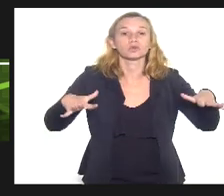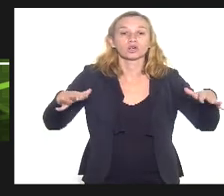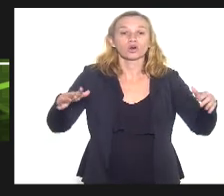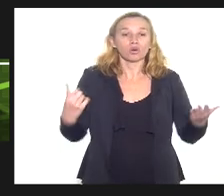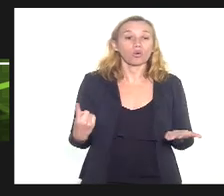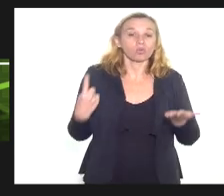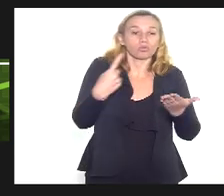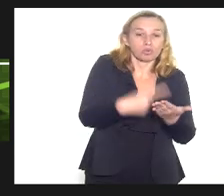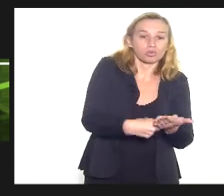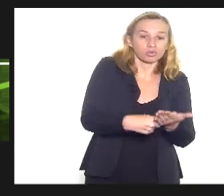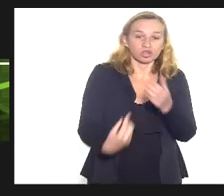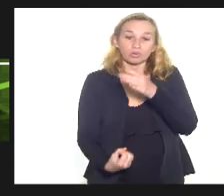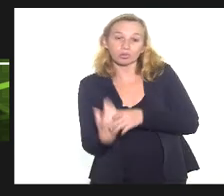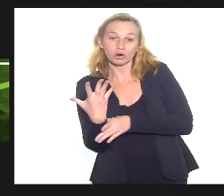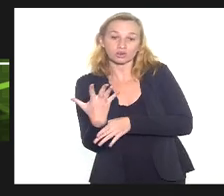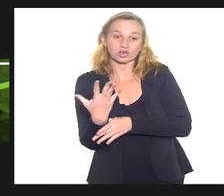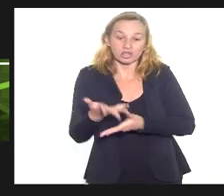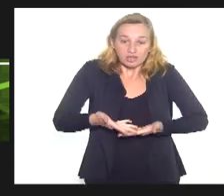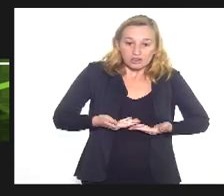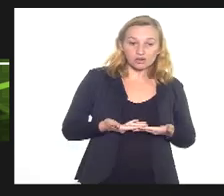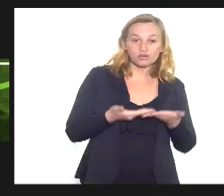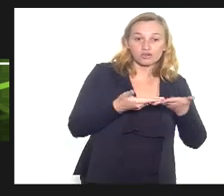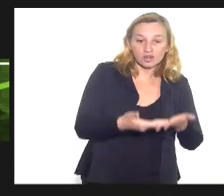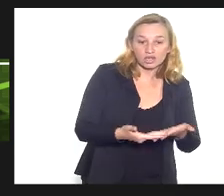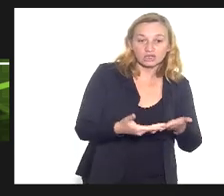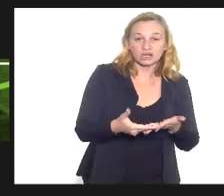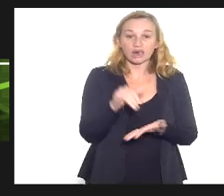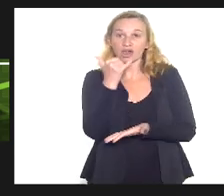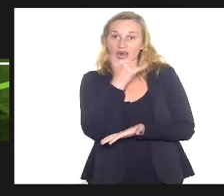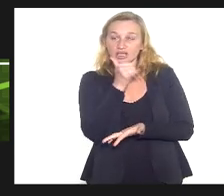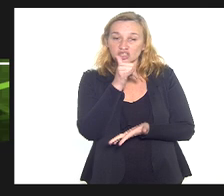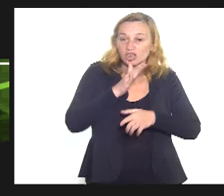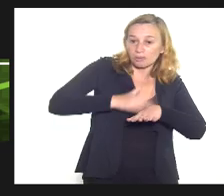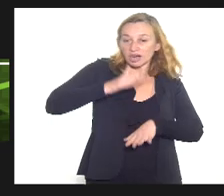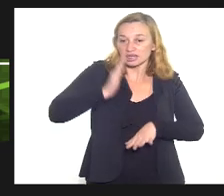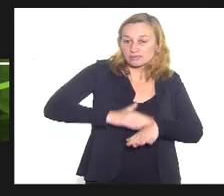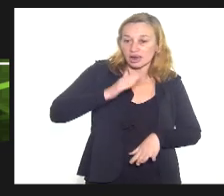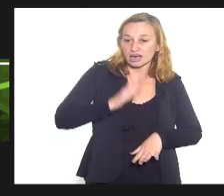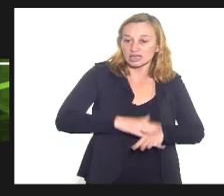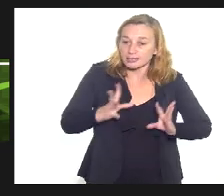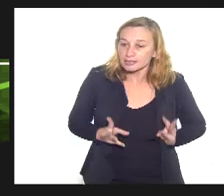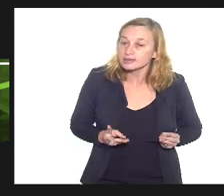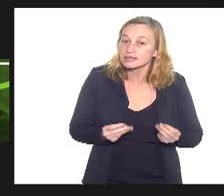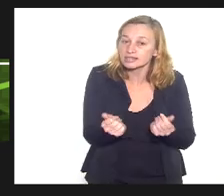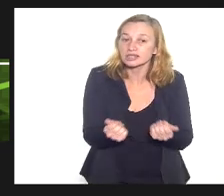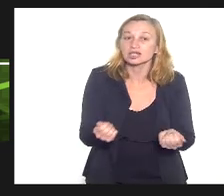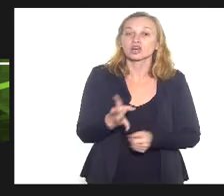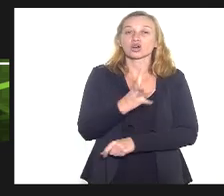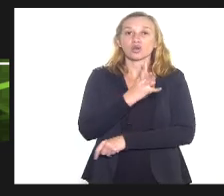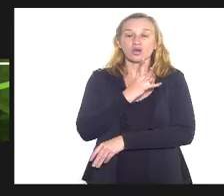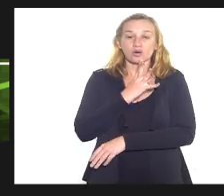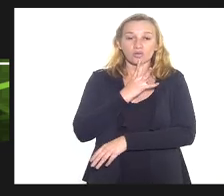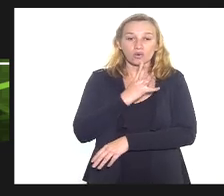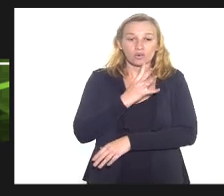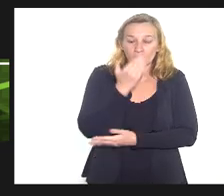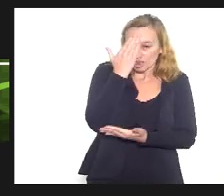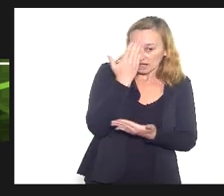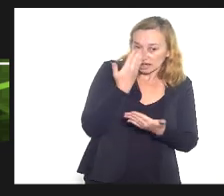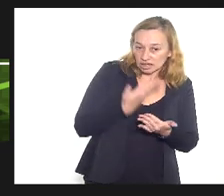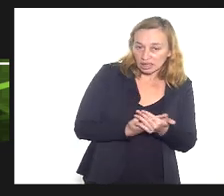comprometida em produzir e fornecer energia cada vez mais acessíveis, confiáveis e